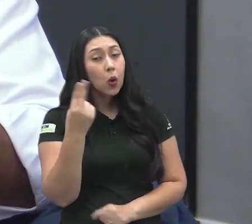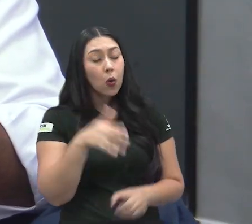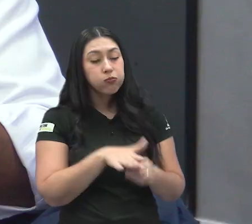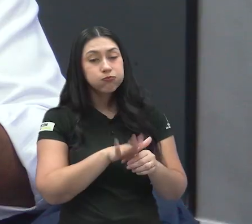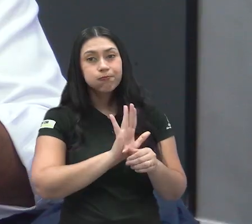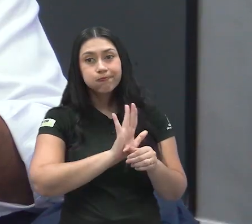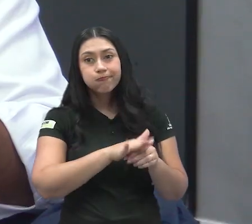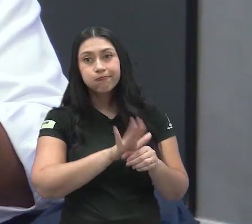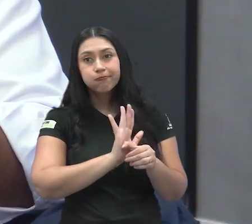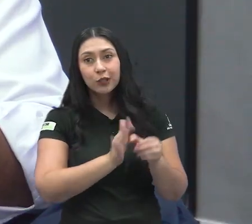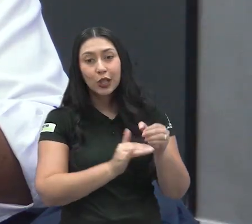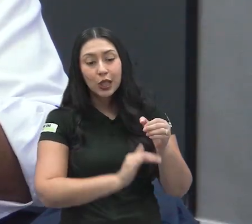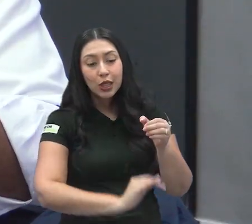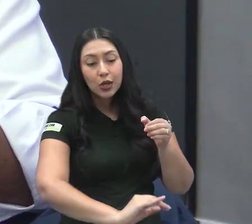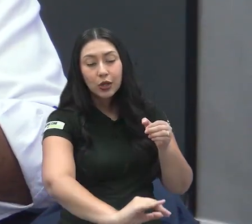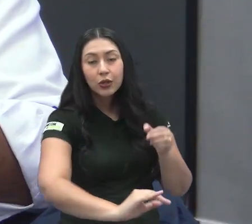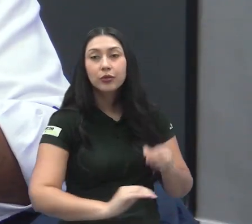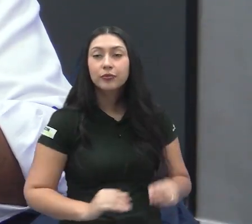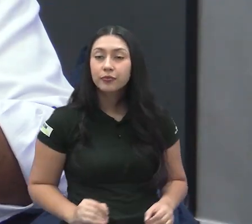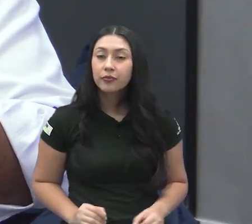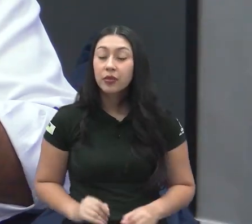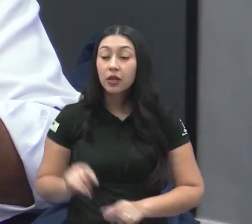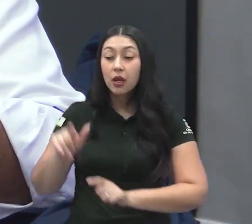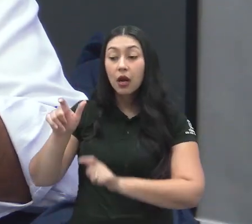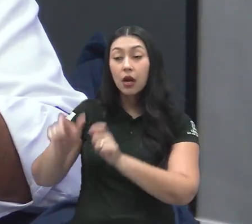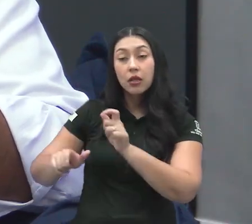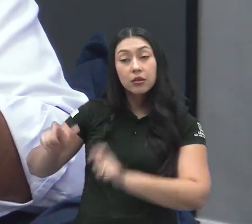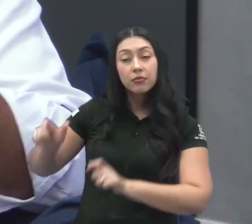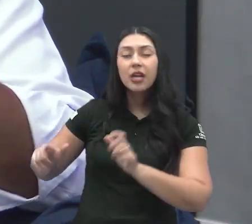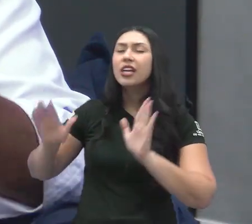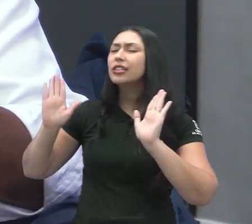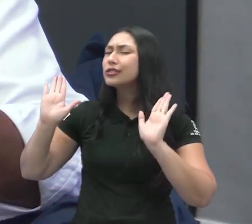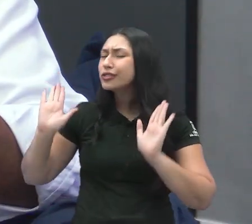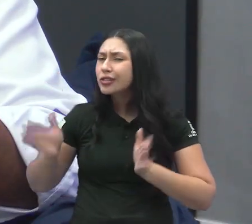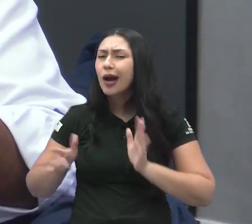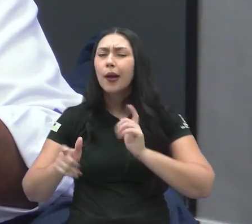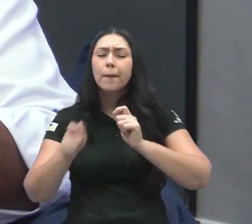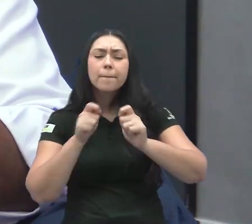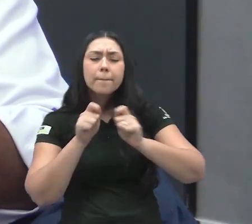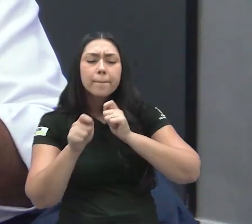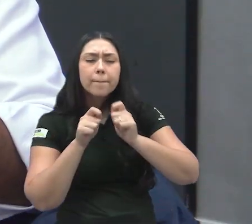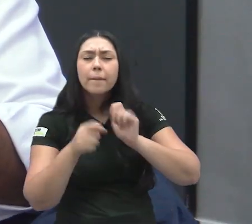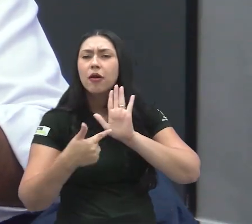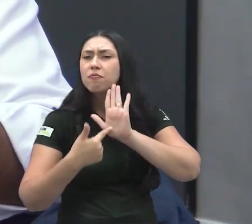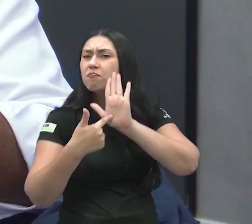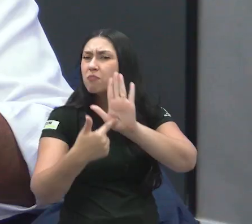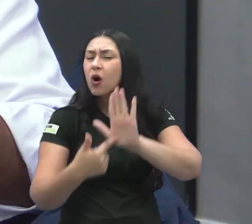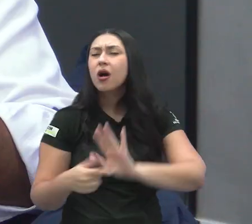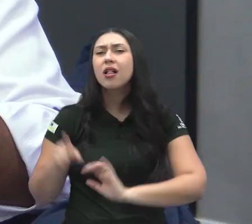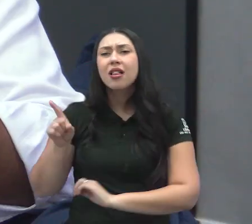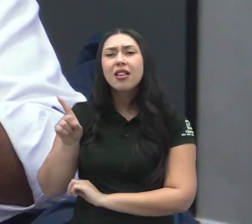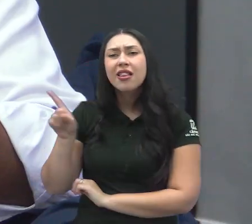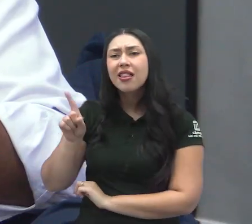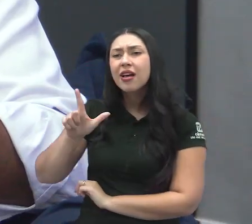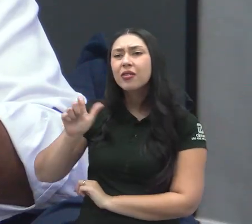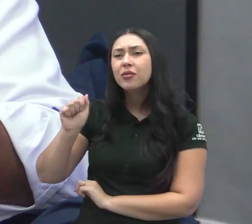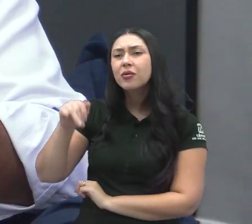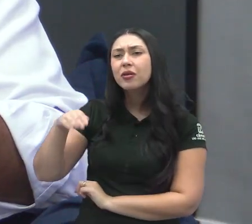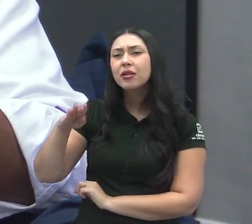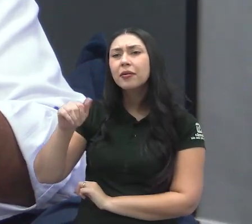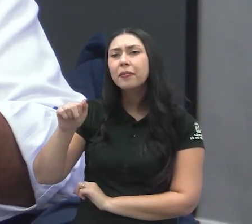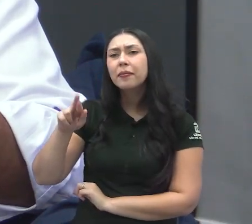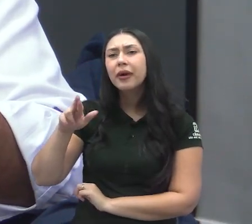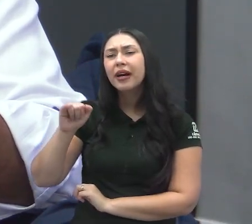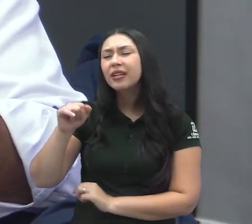com esgoto, né? As pessoas, já fiz diversas matérias lá no Rio Alavari, no